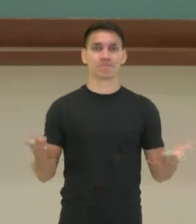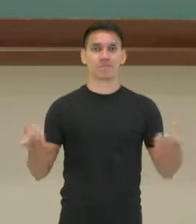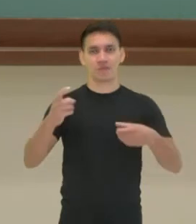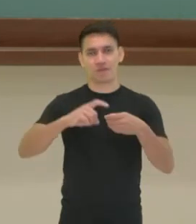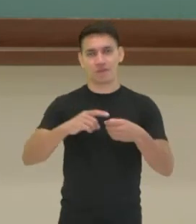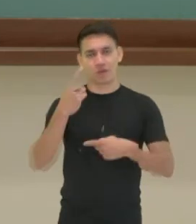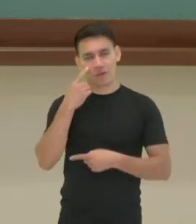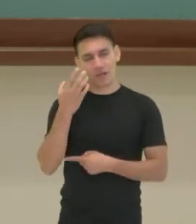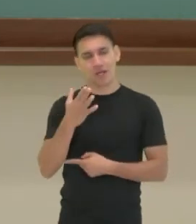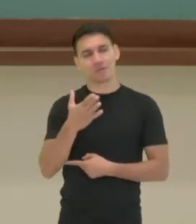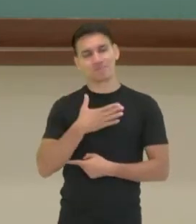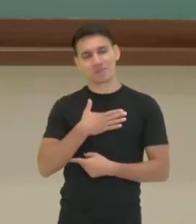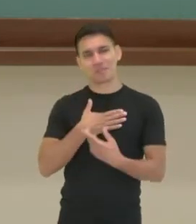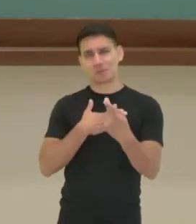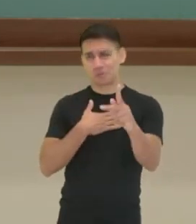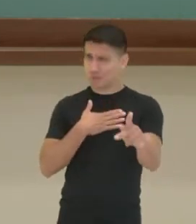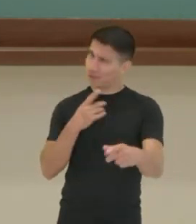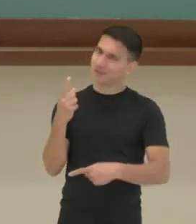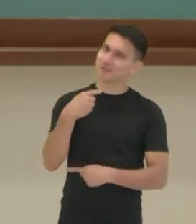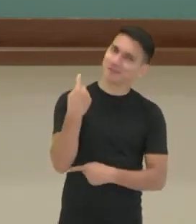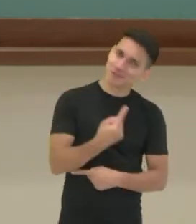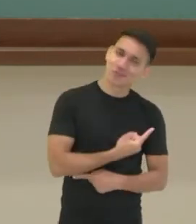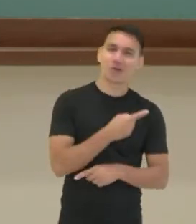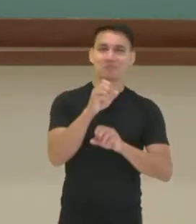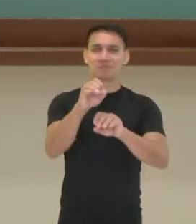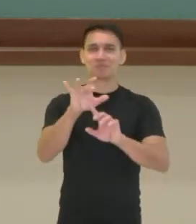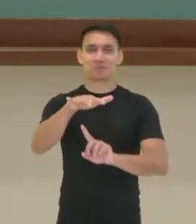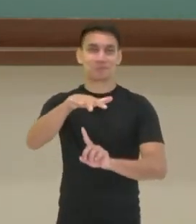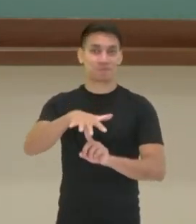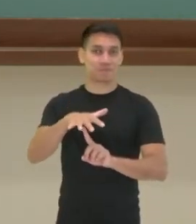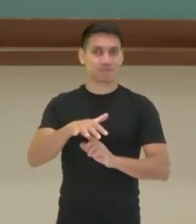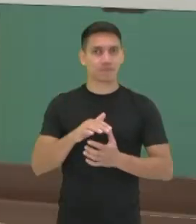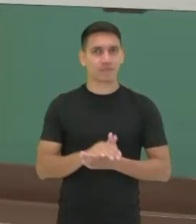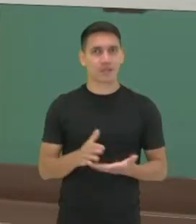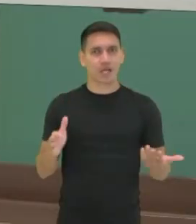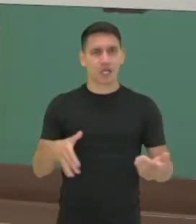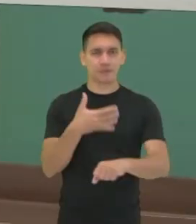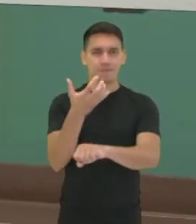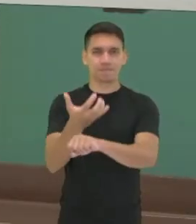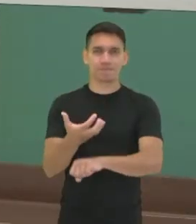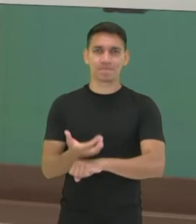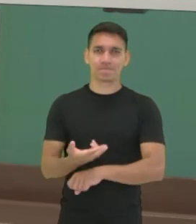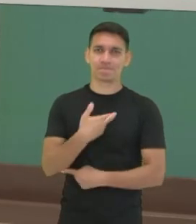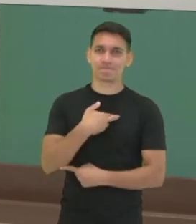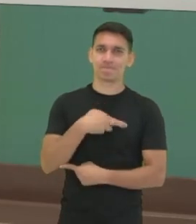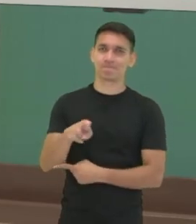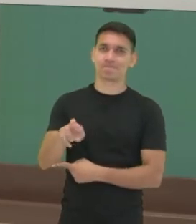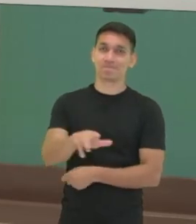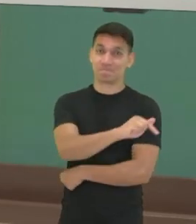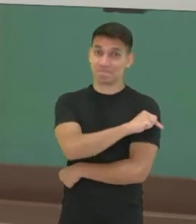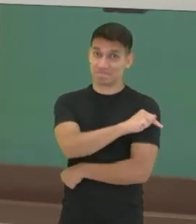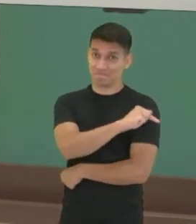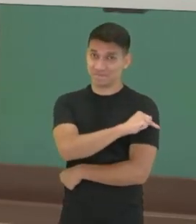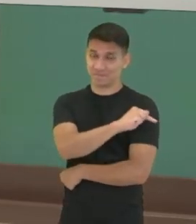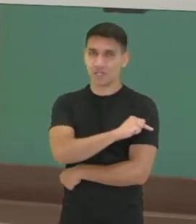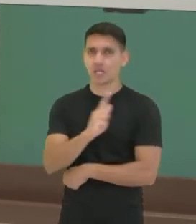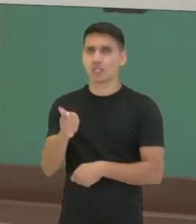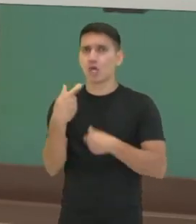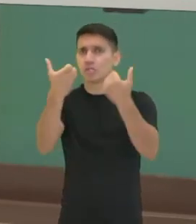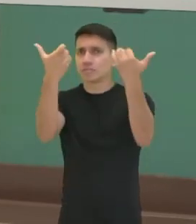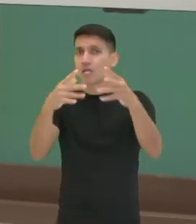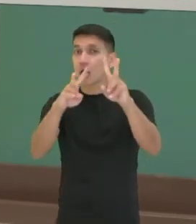Voltamos com a minha, com a sua, com a nossa aula Paraná. Ensino religioso, 7º ano, e estamos falando